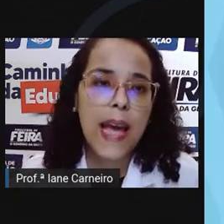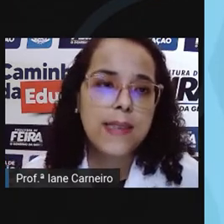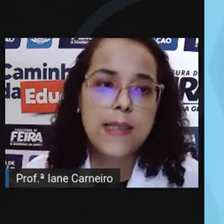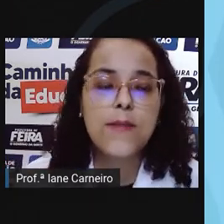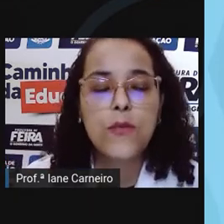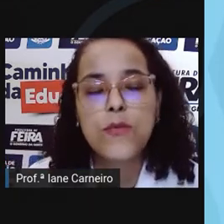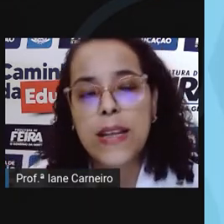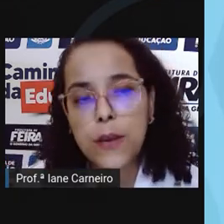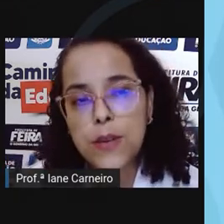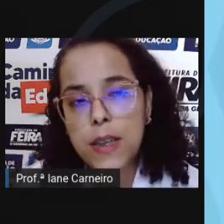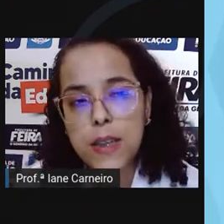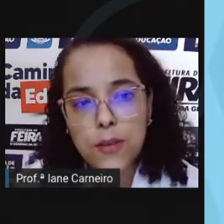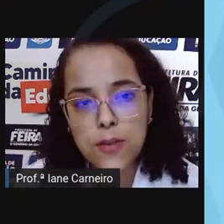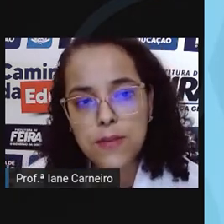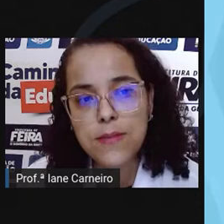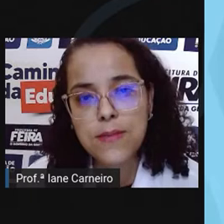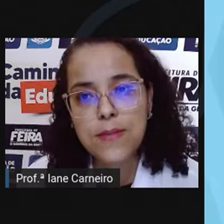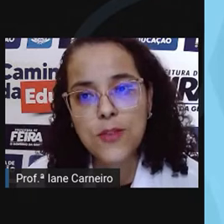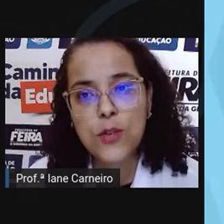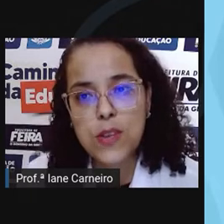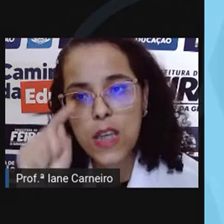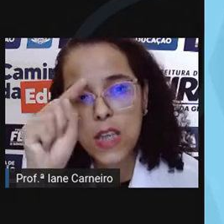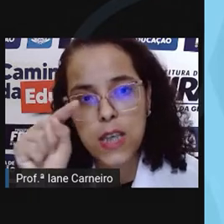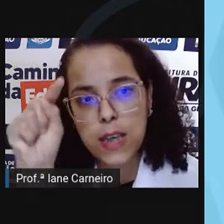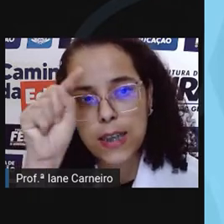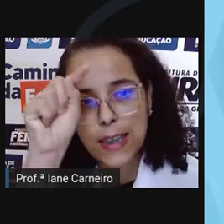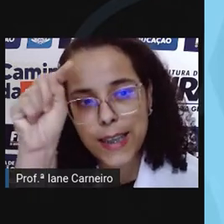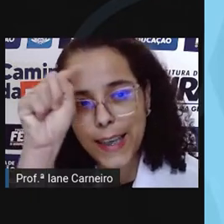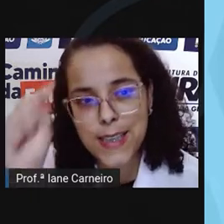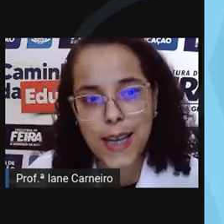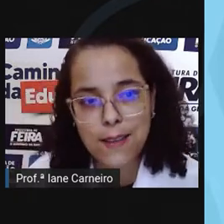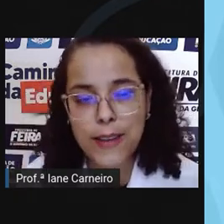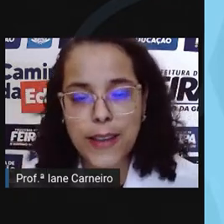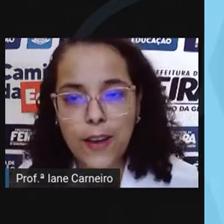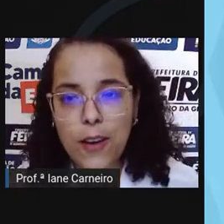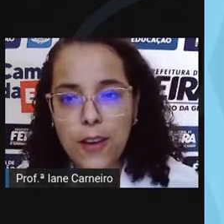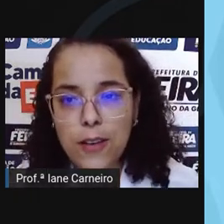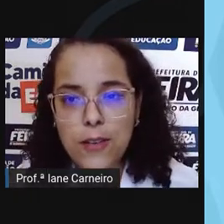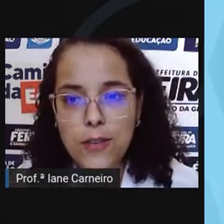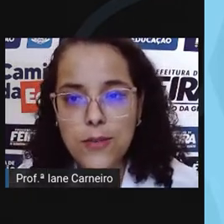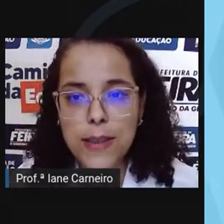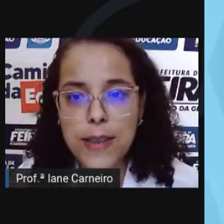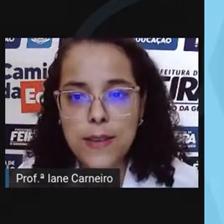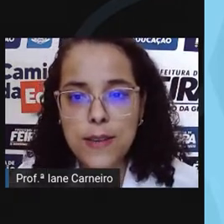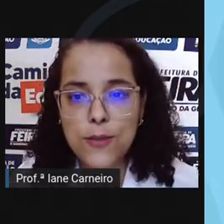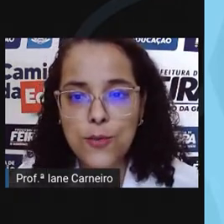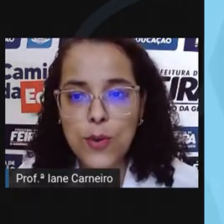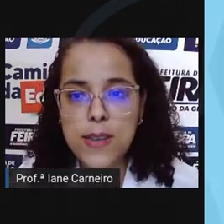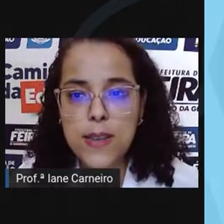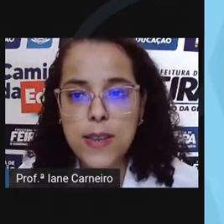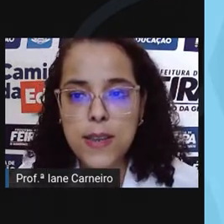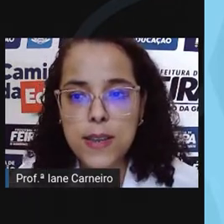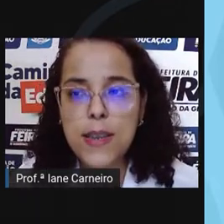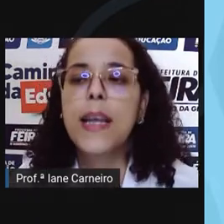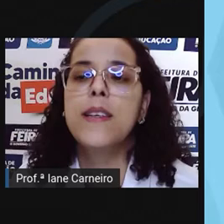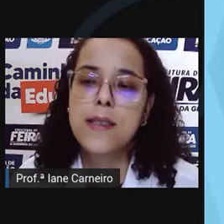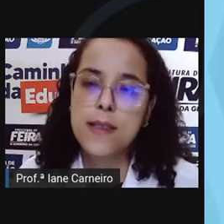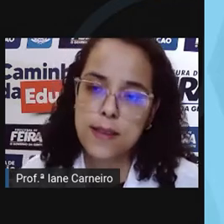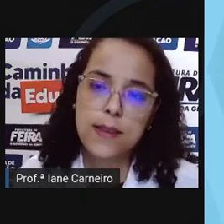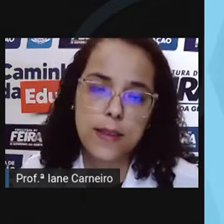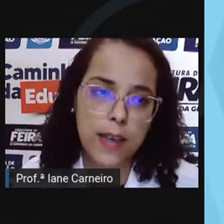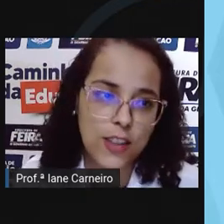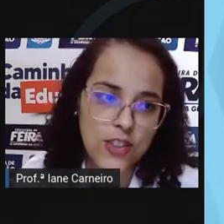Quantos vértices vai ter o triângulo? Quantos quininhas ali vai ter, ó? Uma, duas,